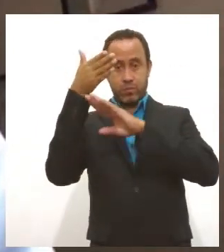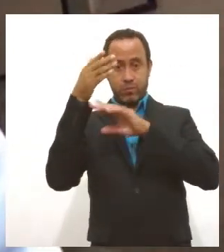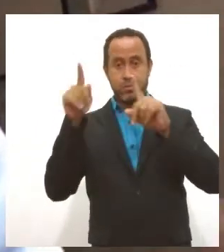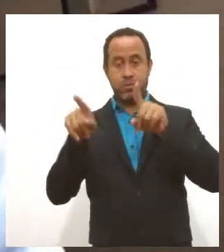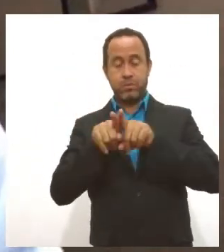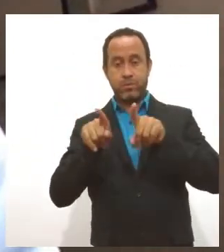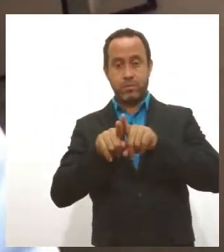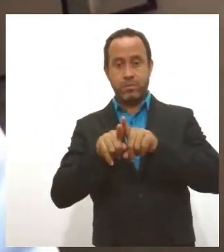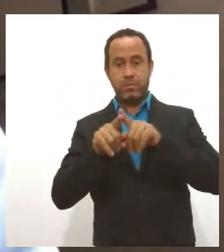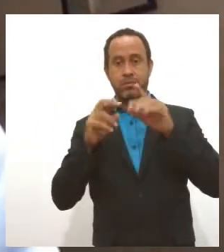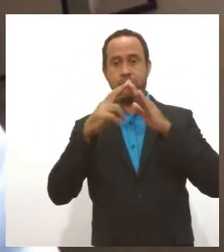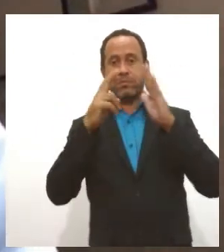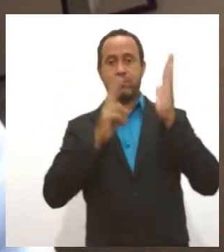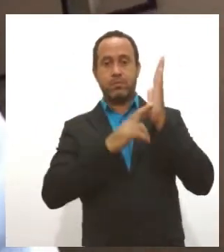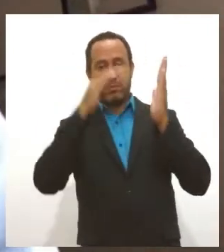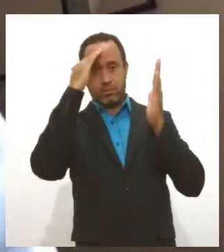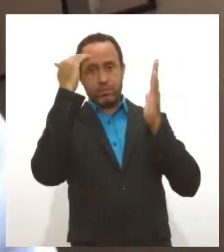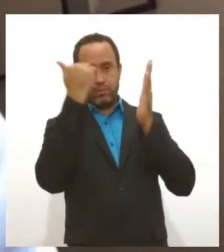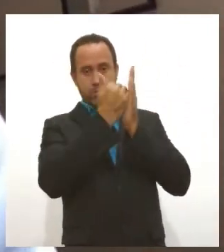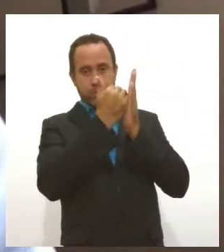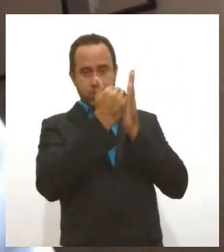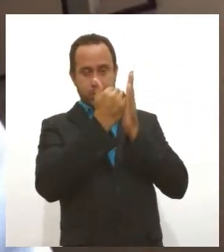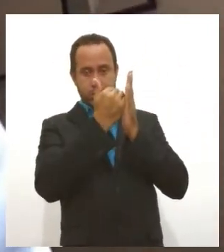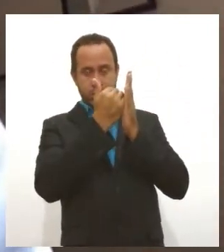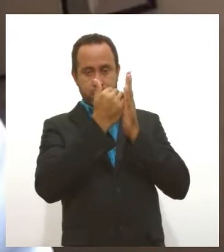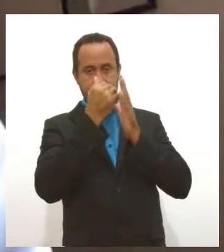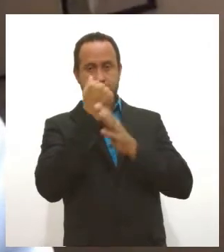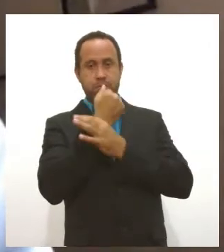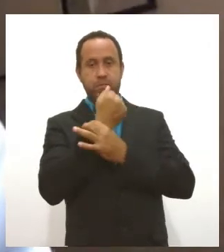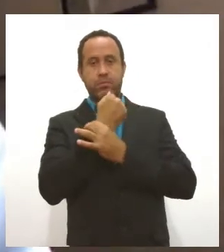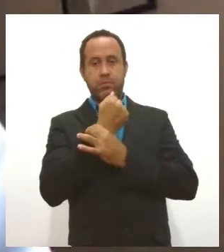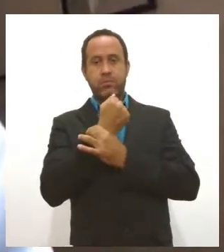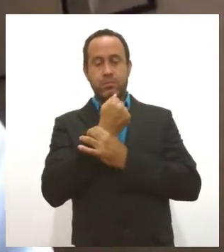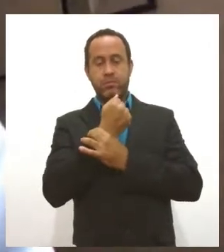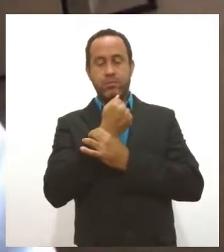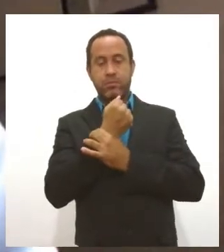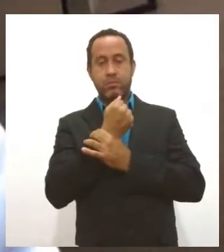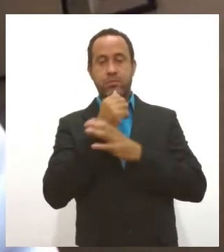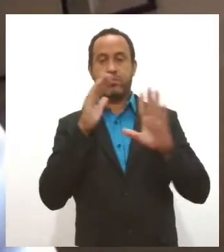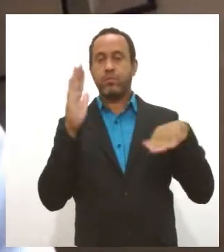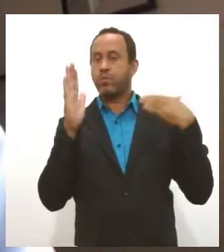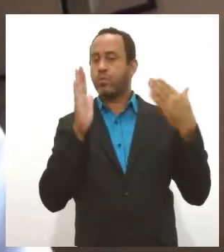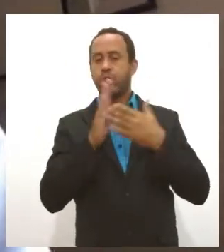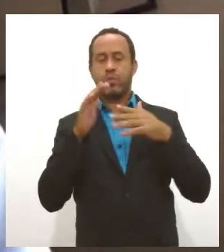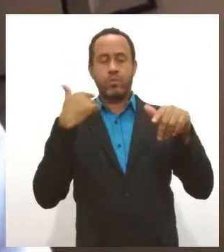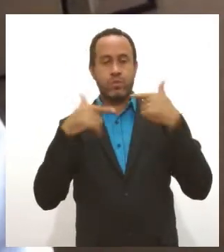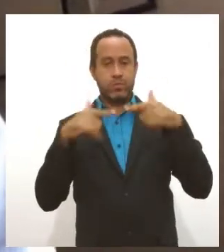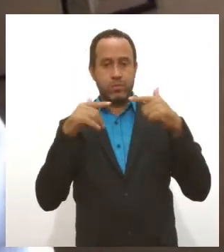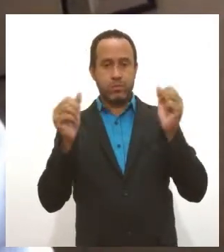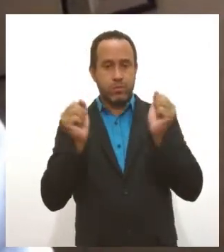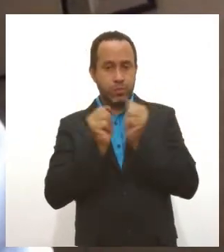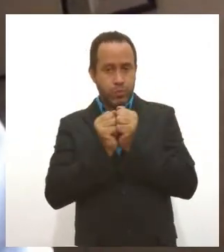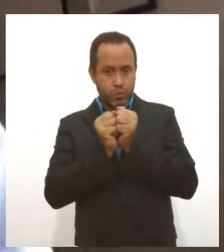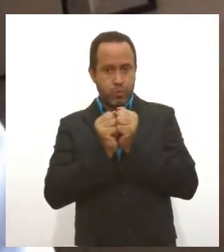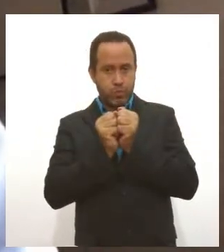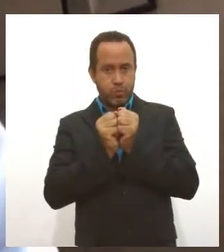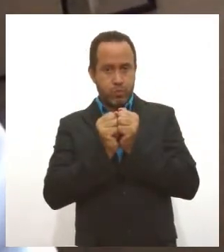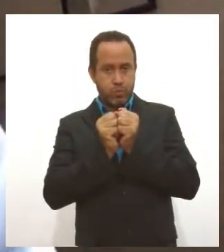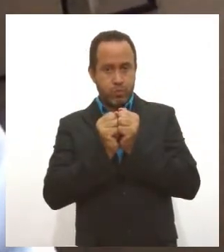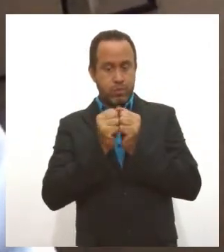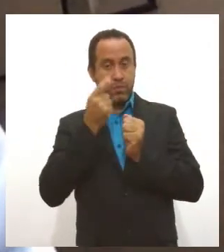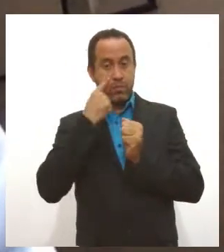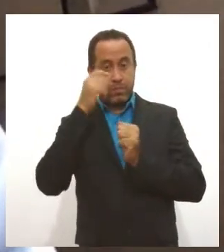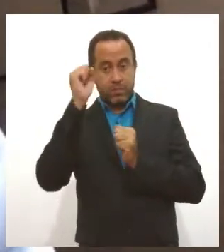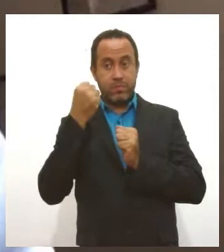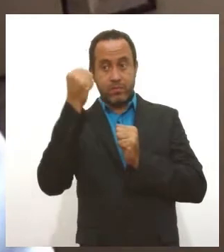trade, respeitando todos os protocolos de segurança sanitária. Então, todos estamos trabalhando em conjunto para a gente ver